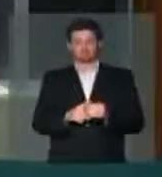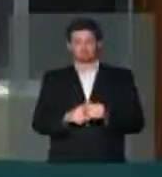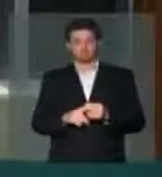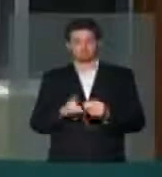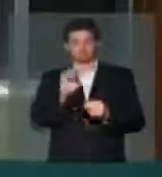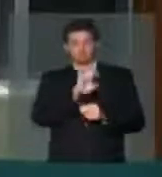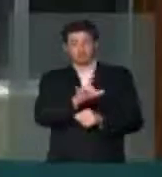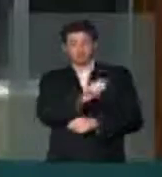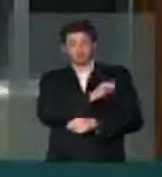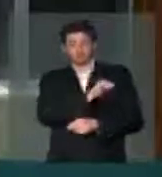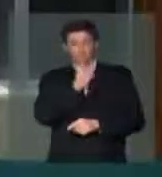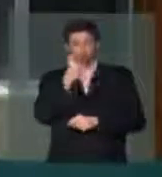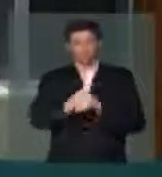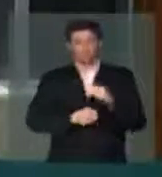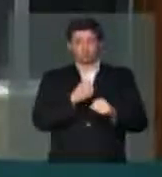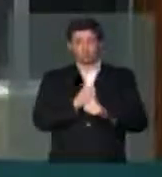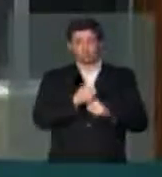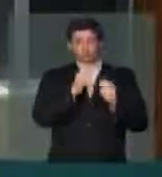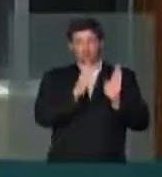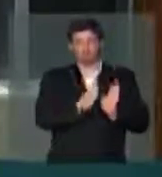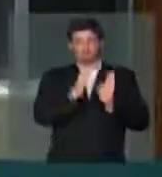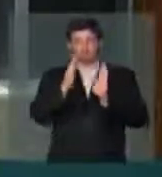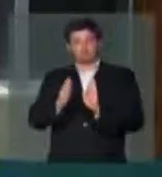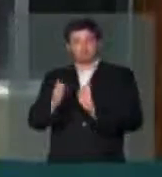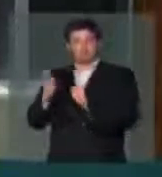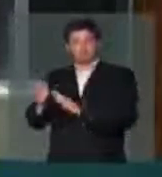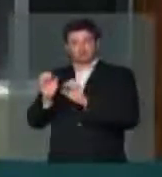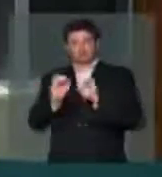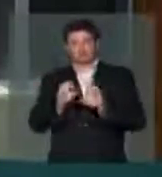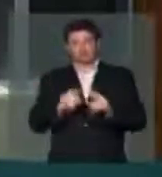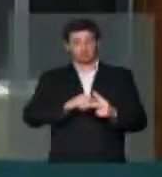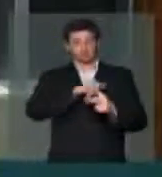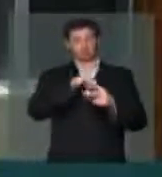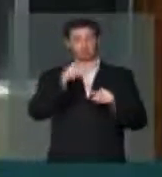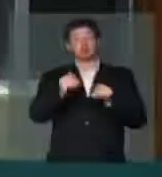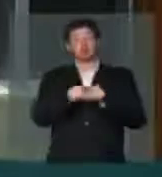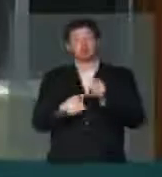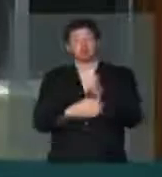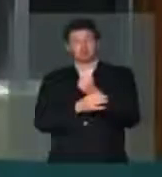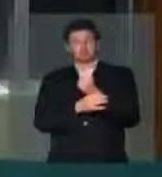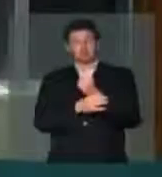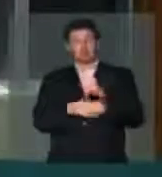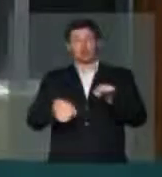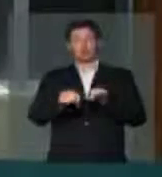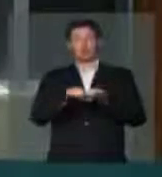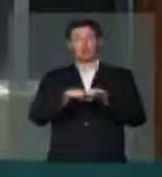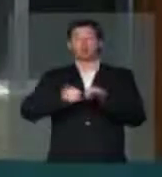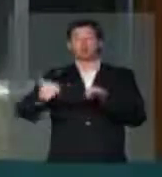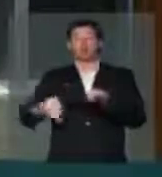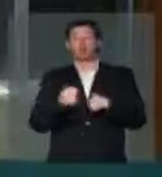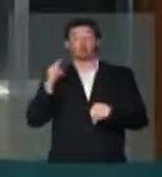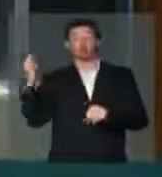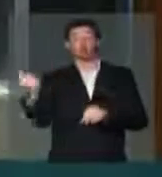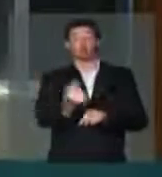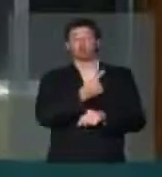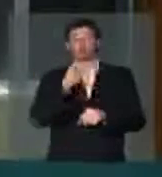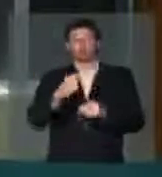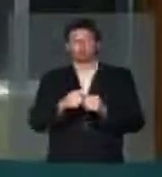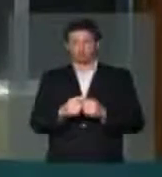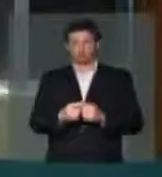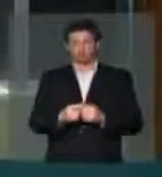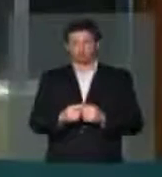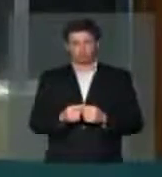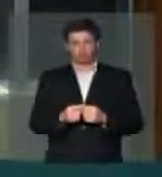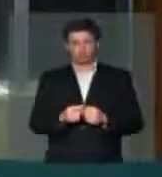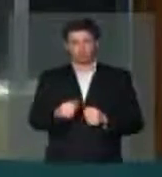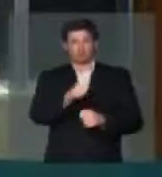por aluno no ano para cada etapa de ensino e assegurar a igualdade de oportunidade a